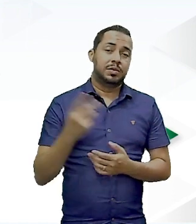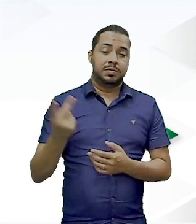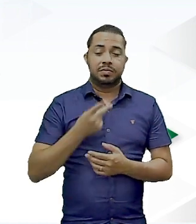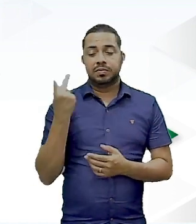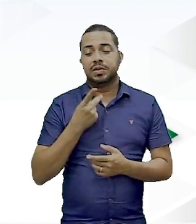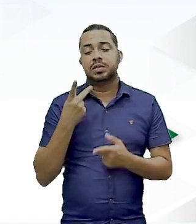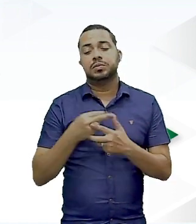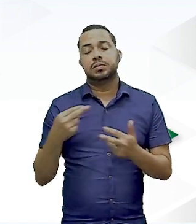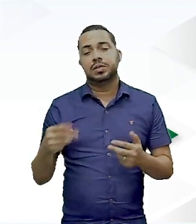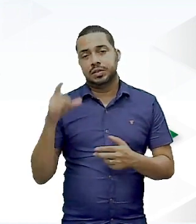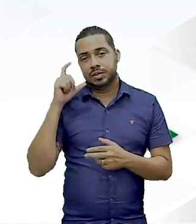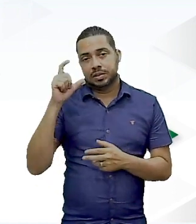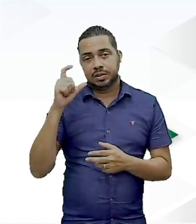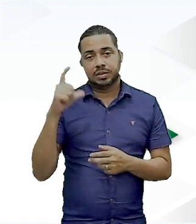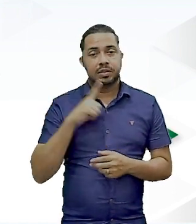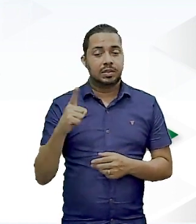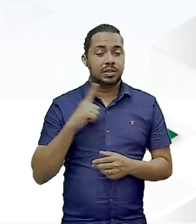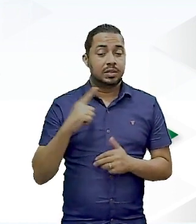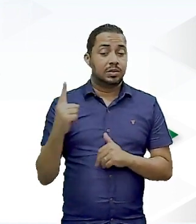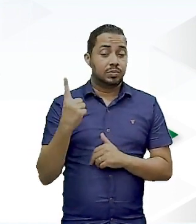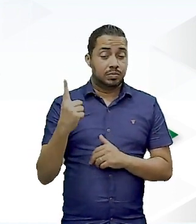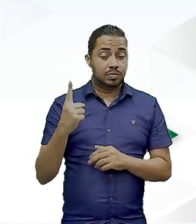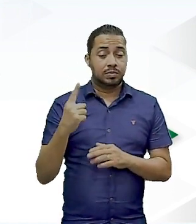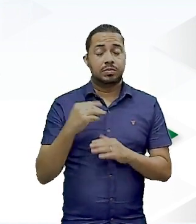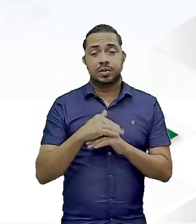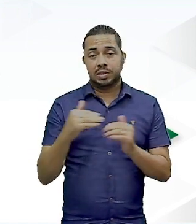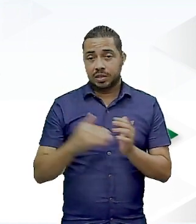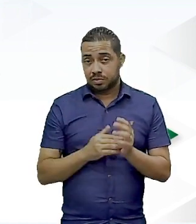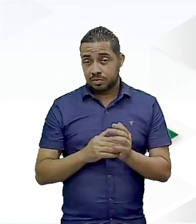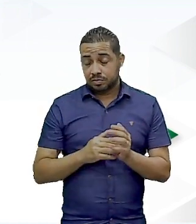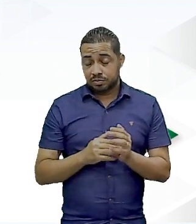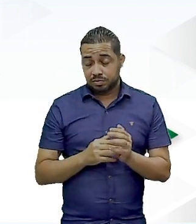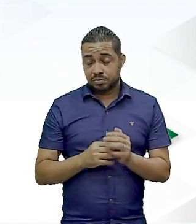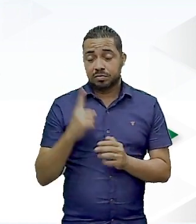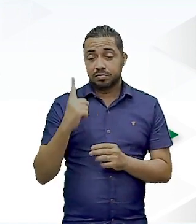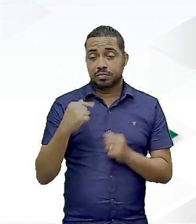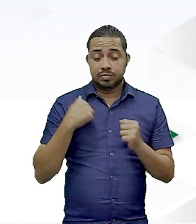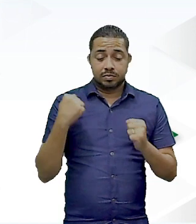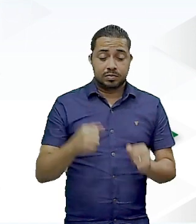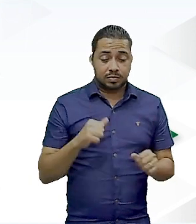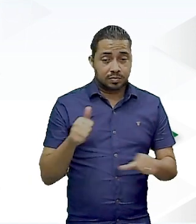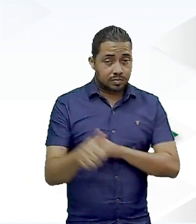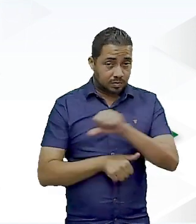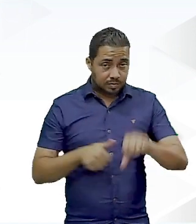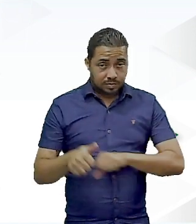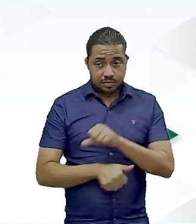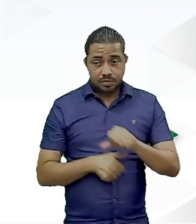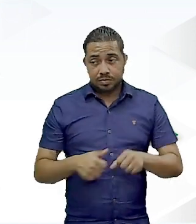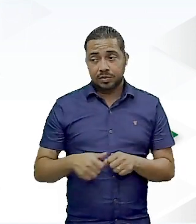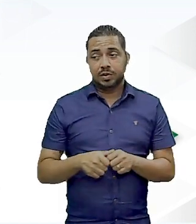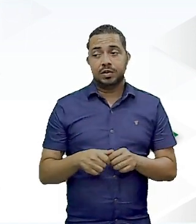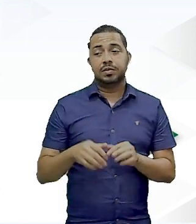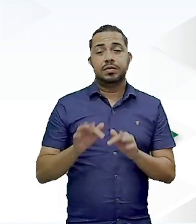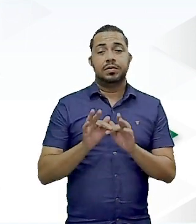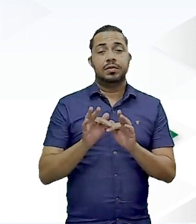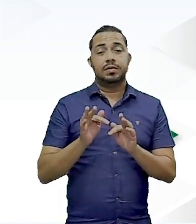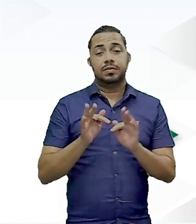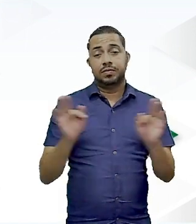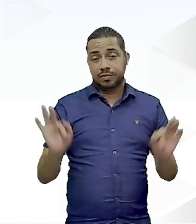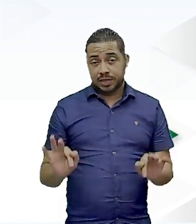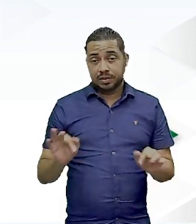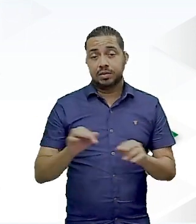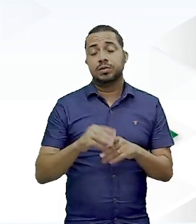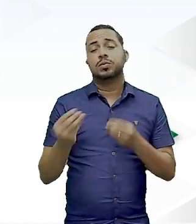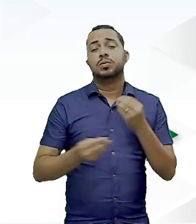uma coisa interessante, porque agora eu tenho 1 inteiro. Esse 1 aí eu posso transformá-lo em fração. Como que